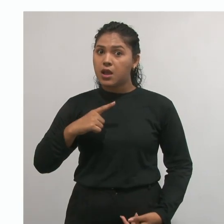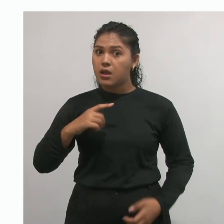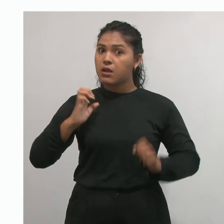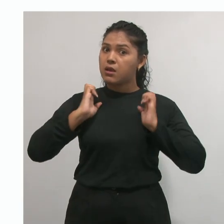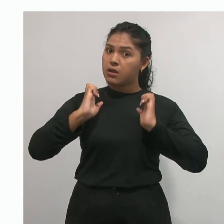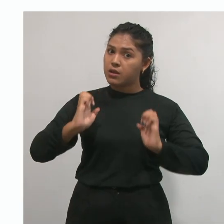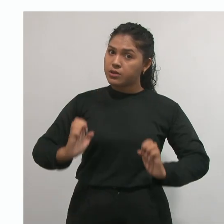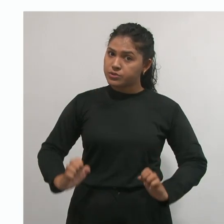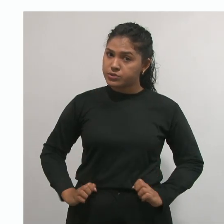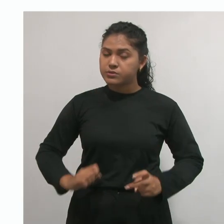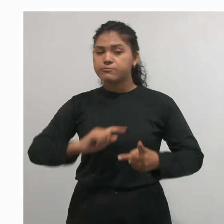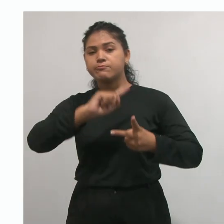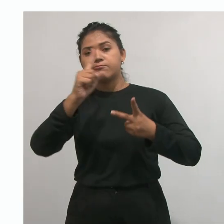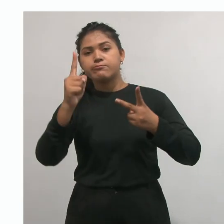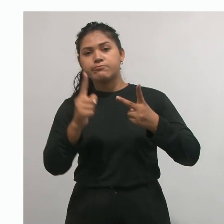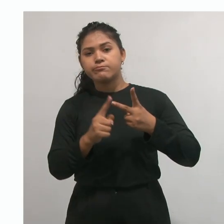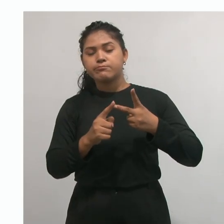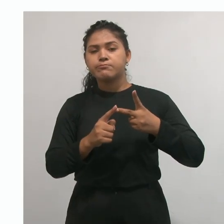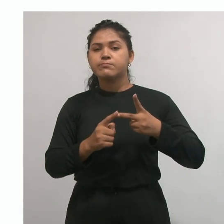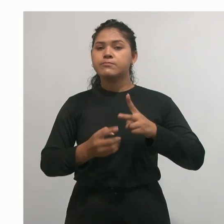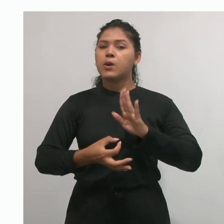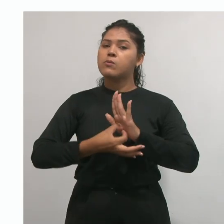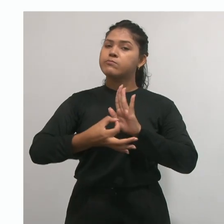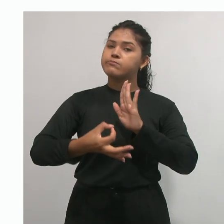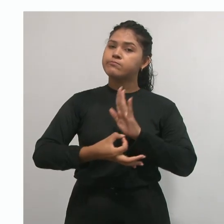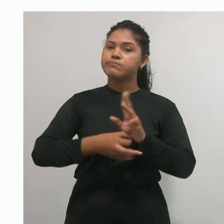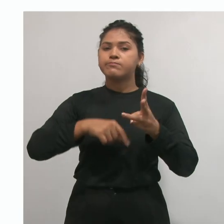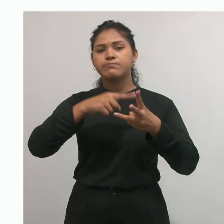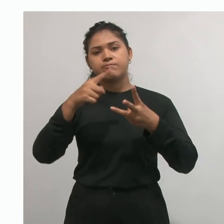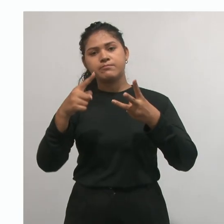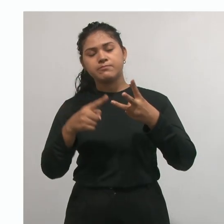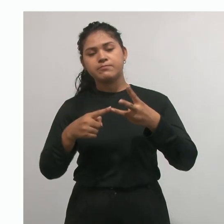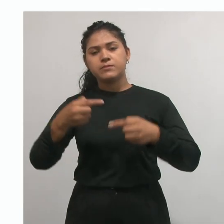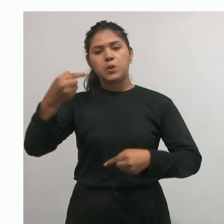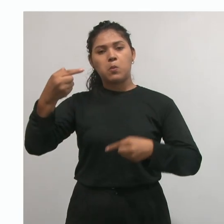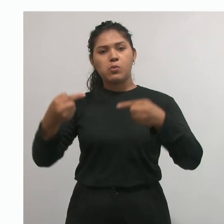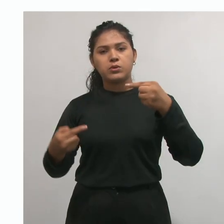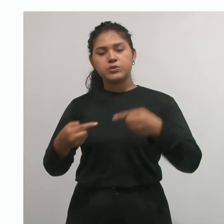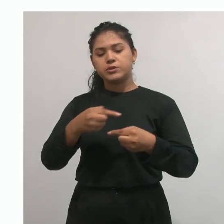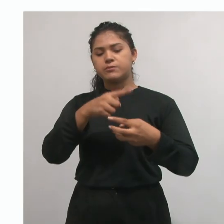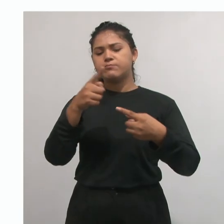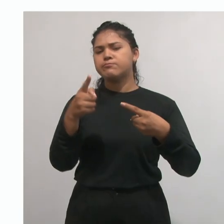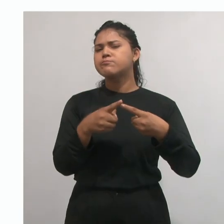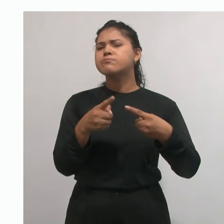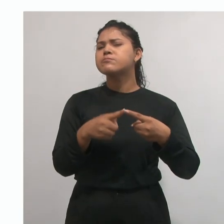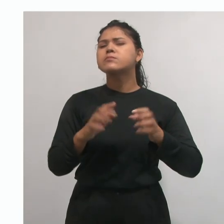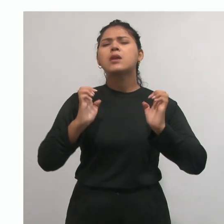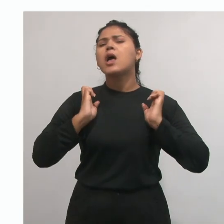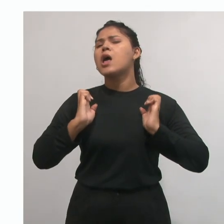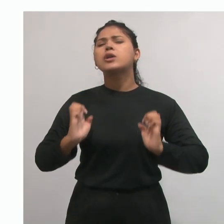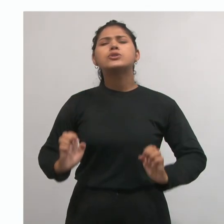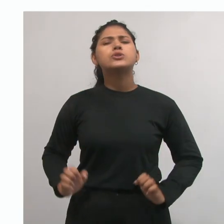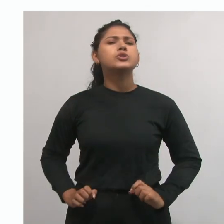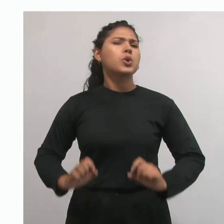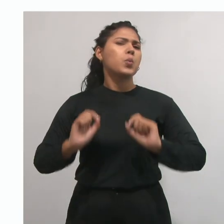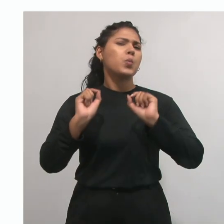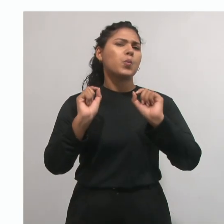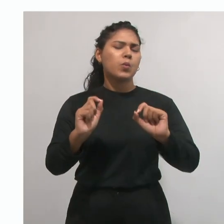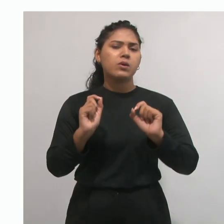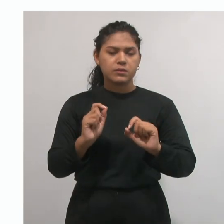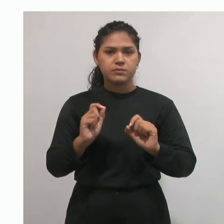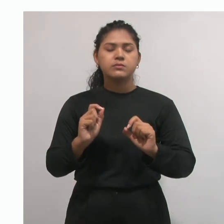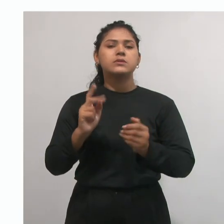formação ética, crítica e política do indivíduo. A formação ética, ela se dá a partir